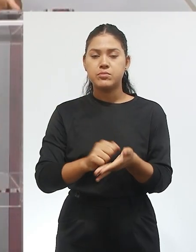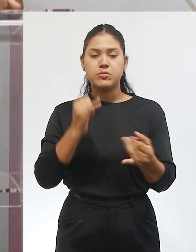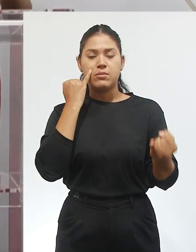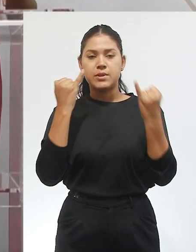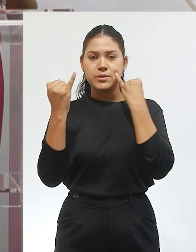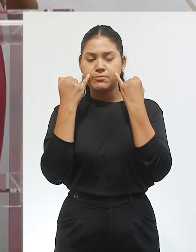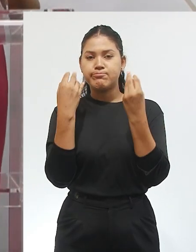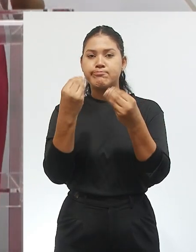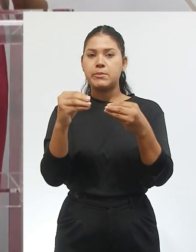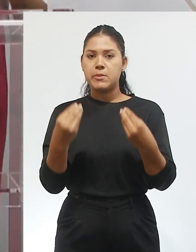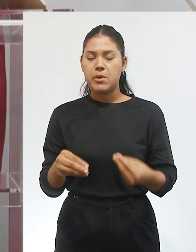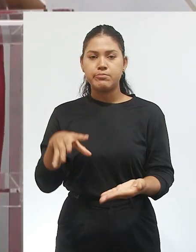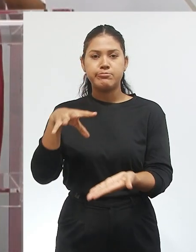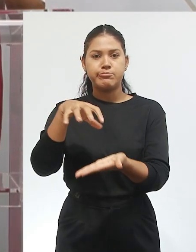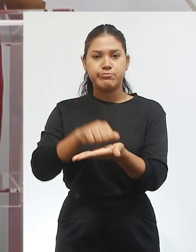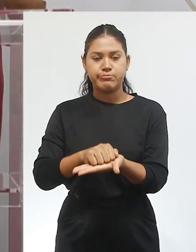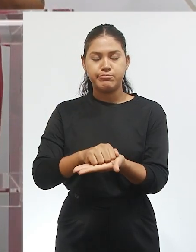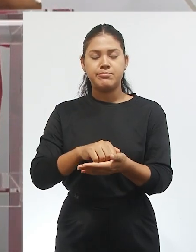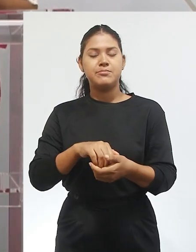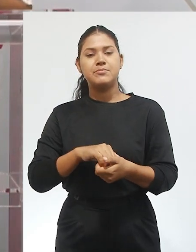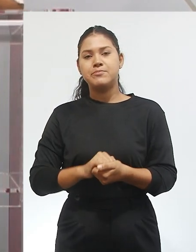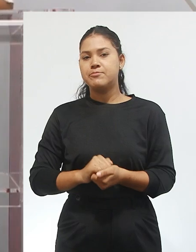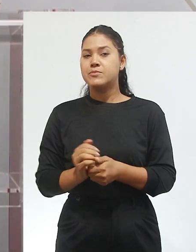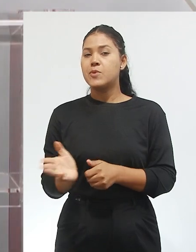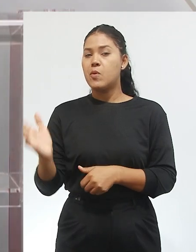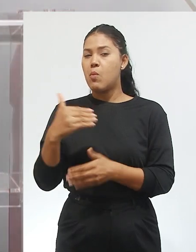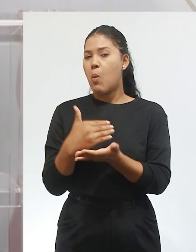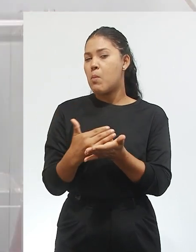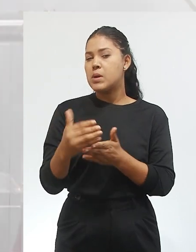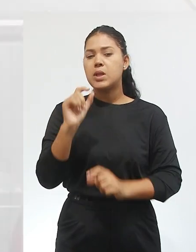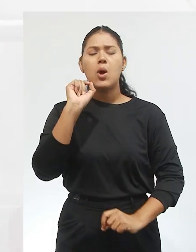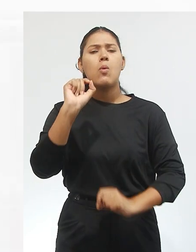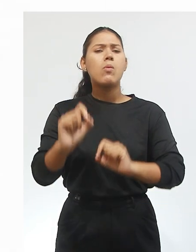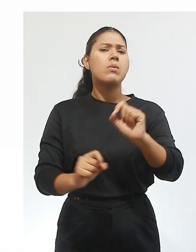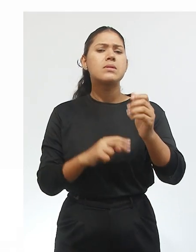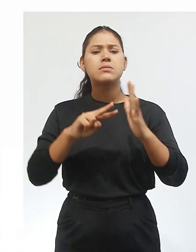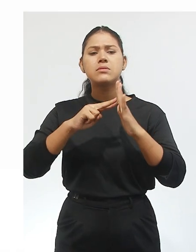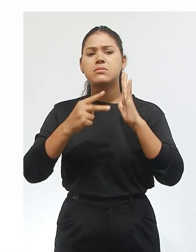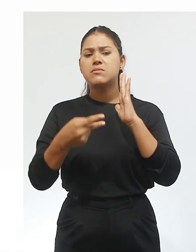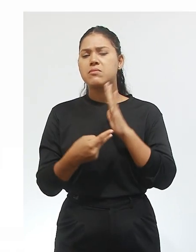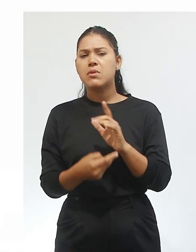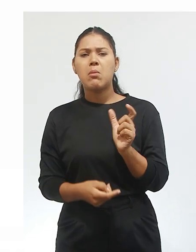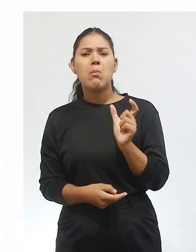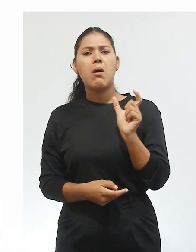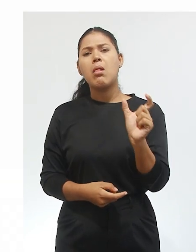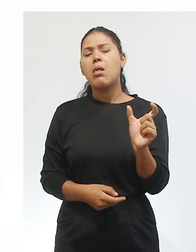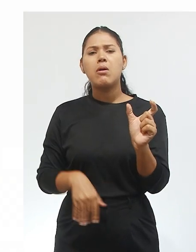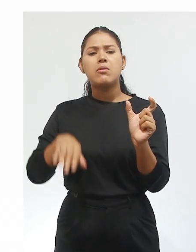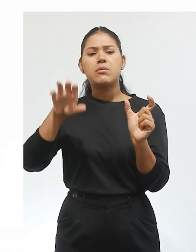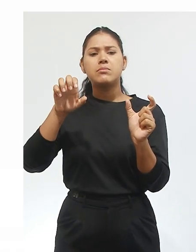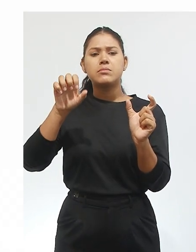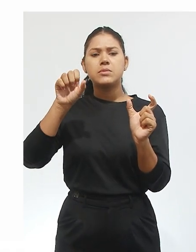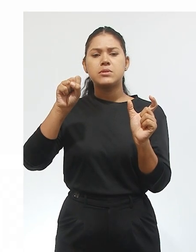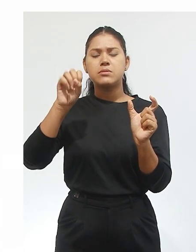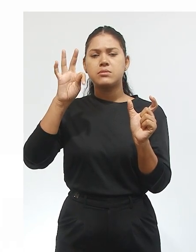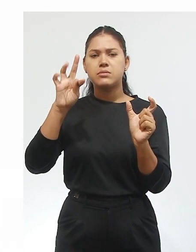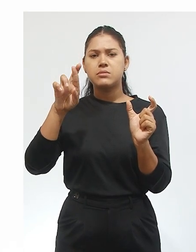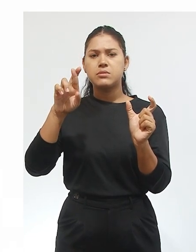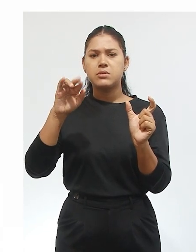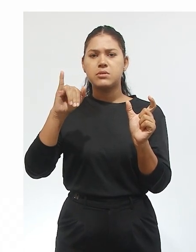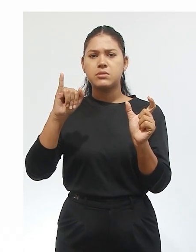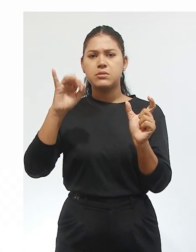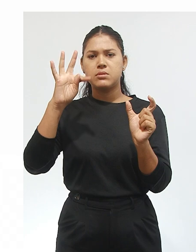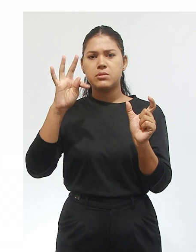lá então, gente. Vamos começar com o que é a escrituração contábil,